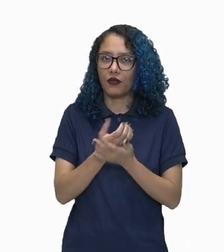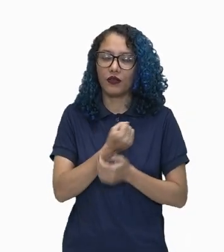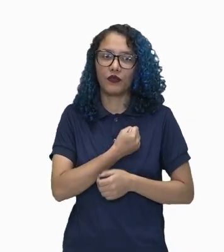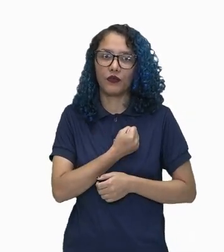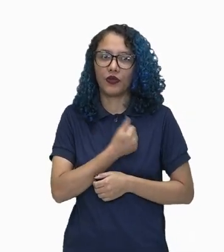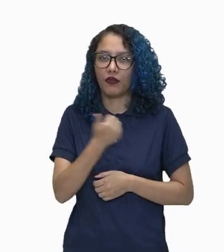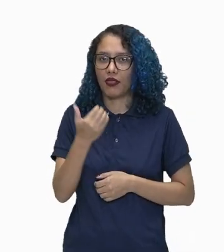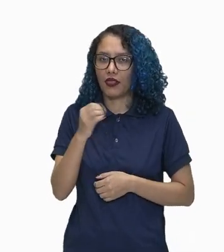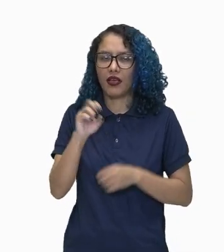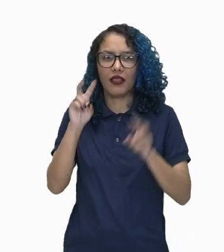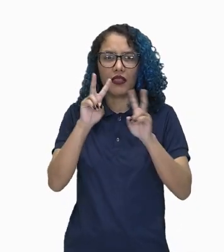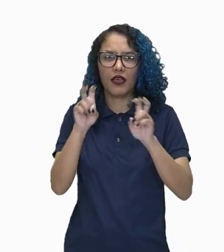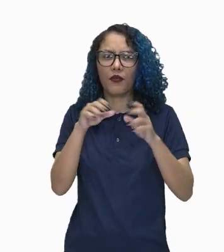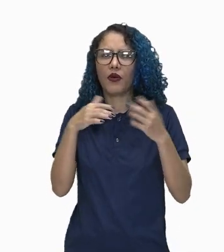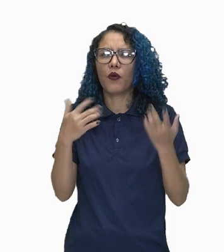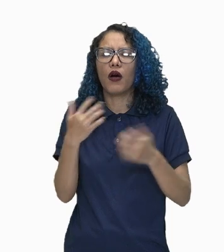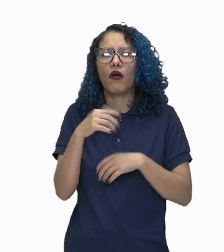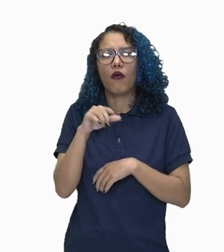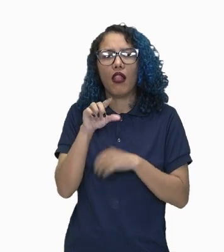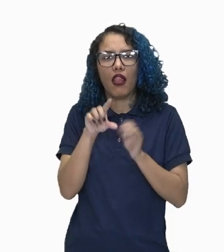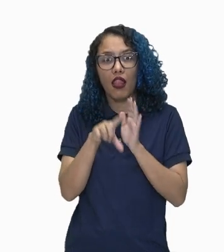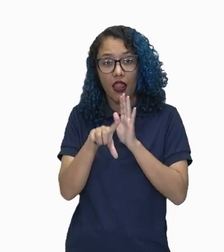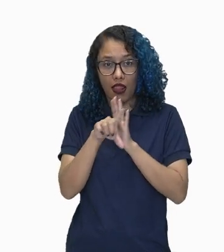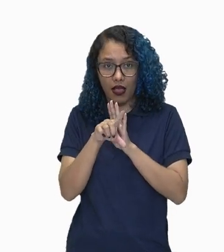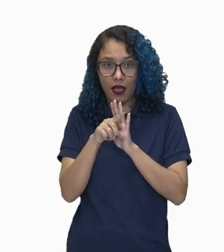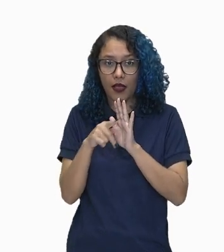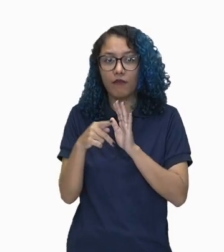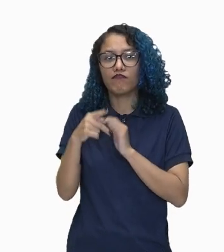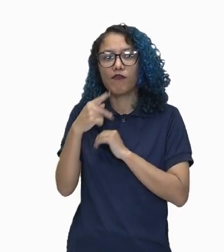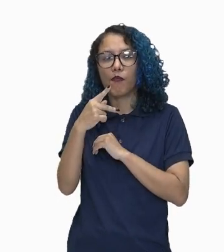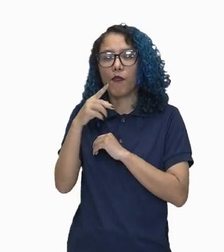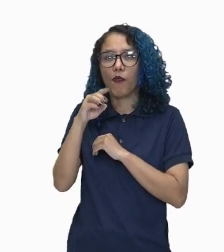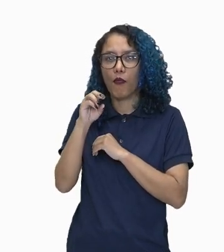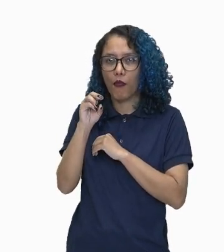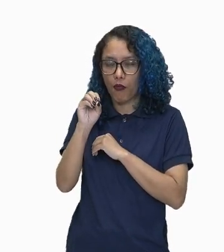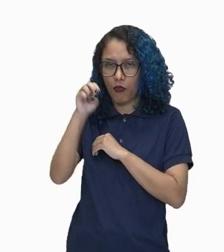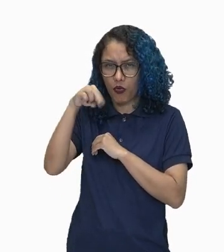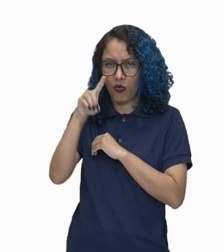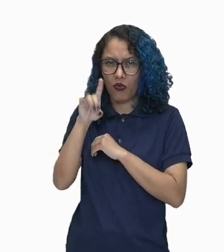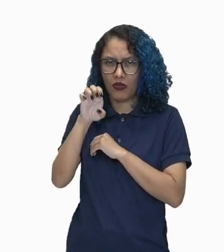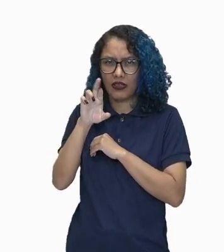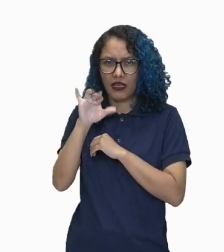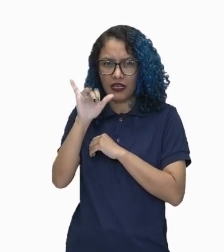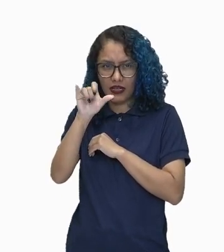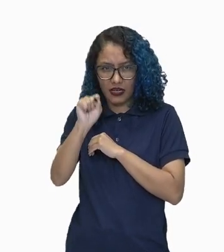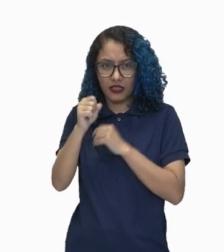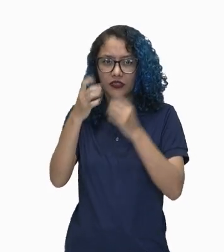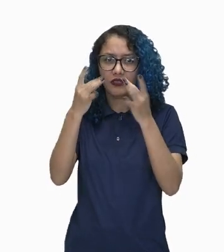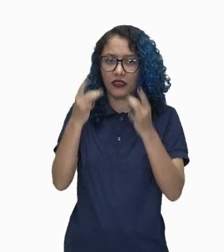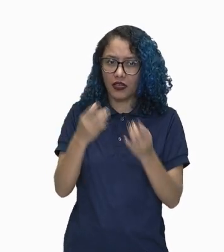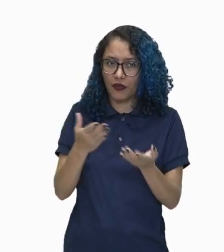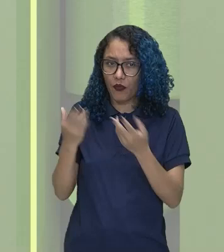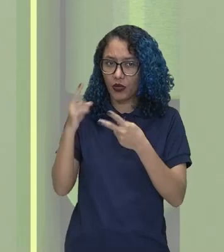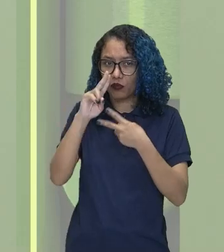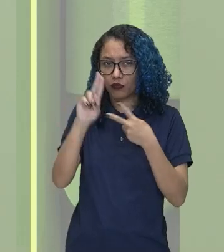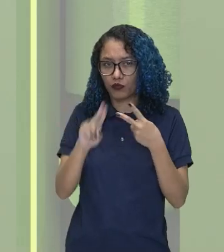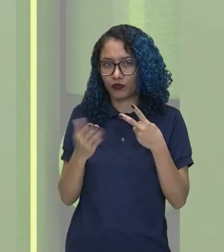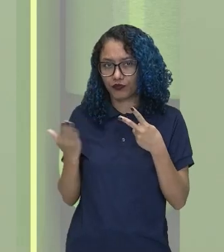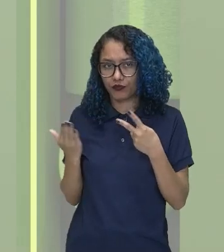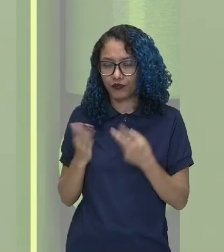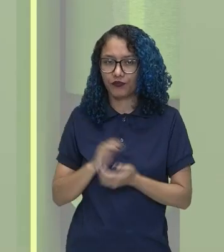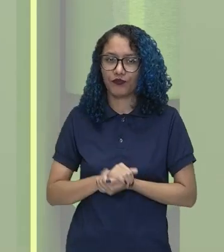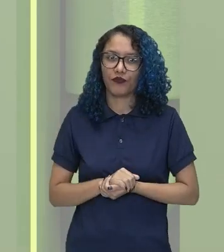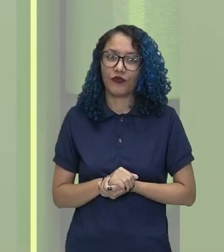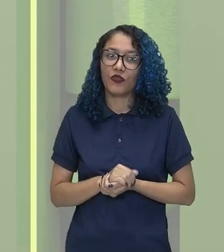10, objeto de conhecimento, leis ponderais, detalhamento, Proust e Lavoisier.